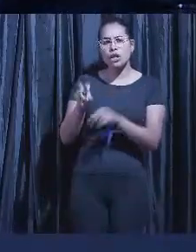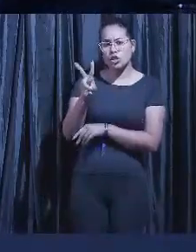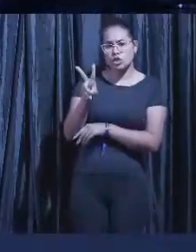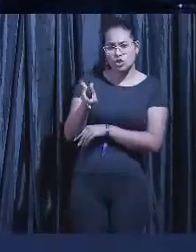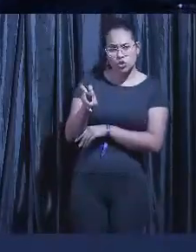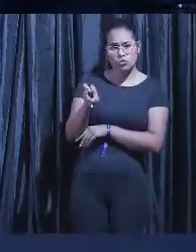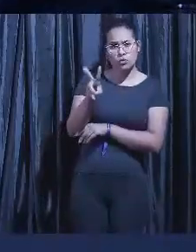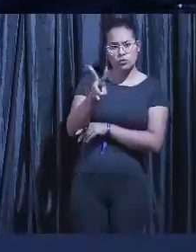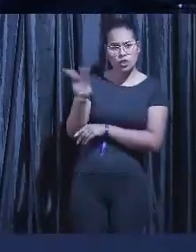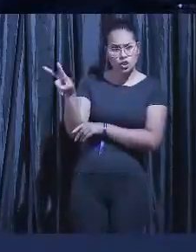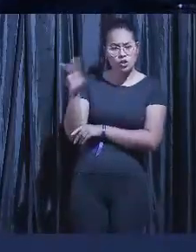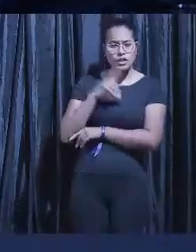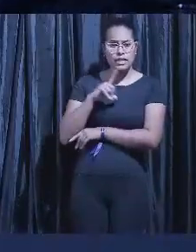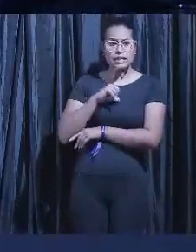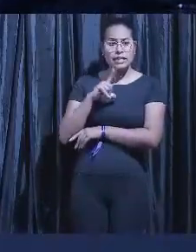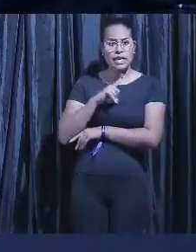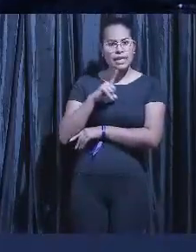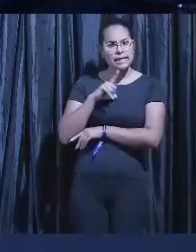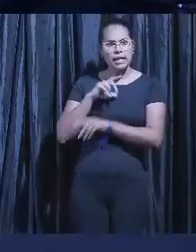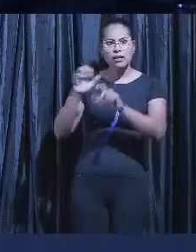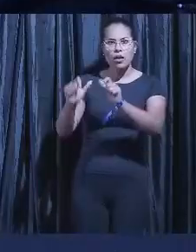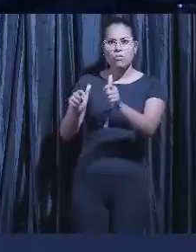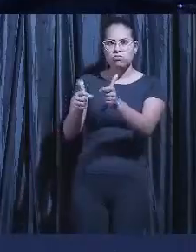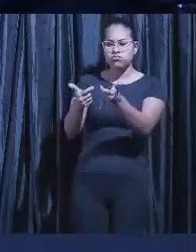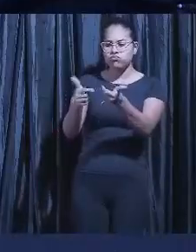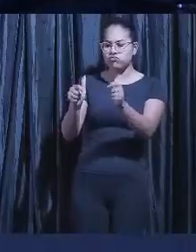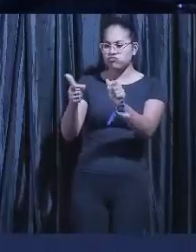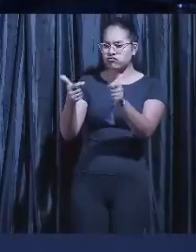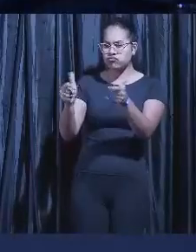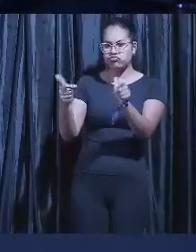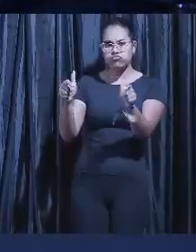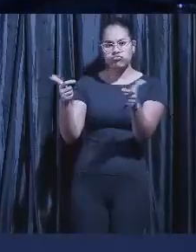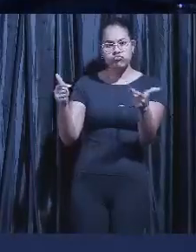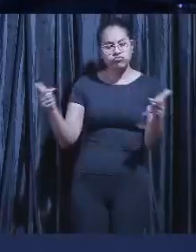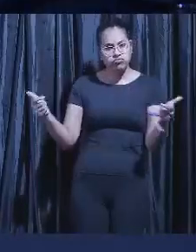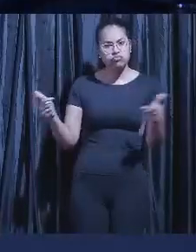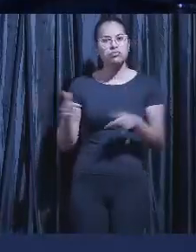2022. E aí a gente tem um monte de notícias